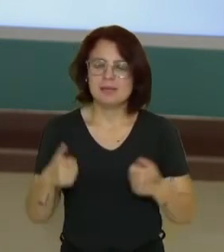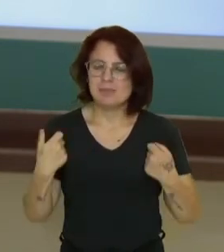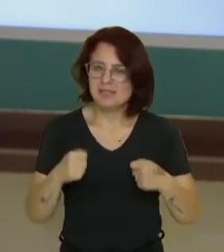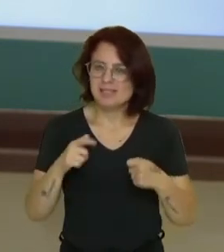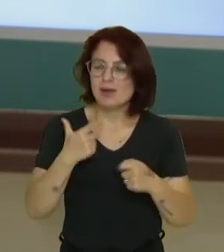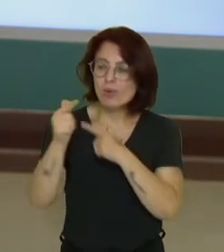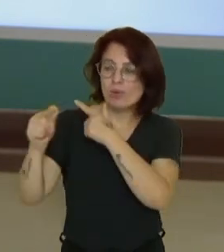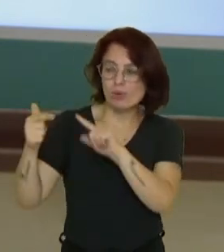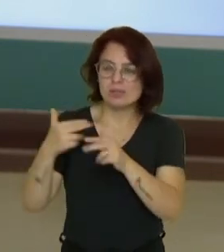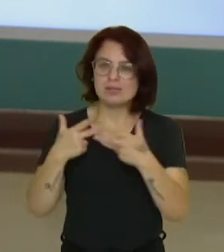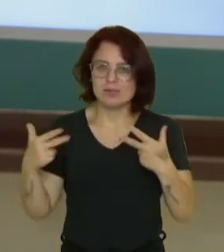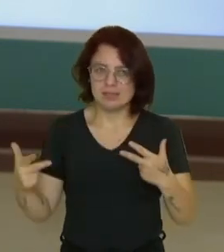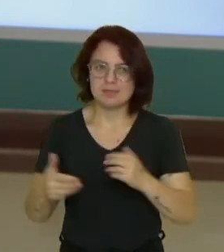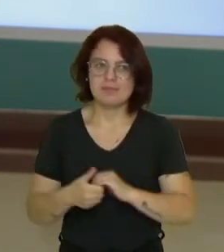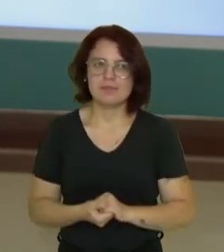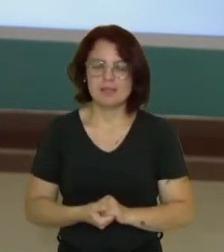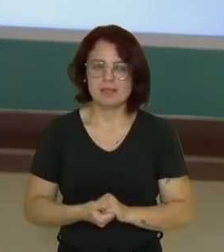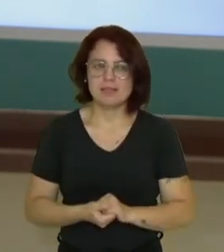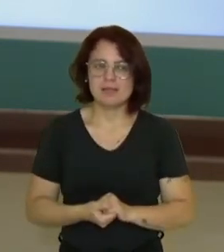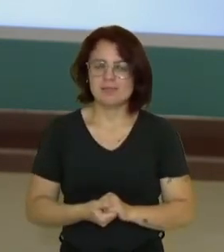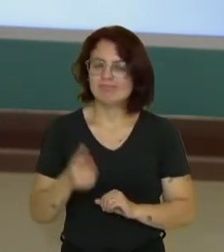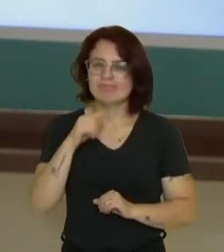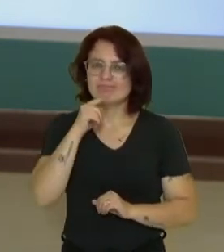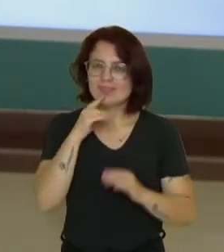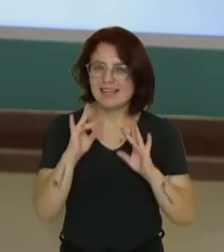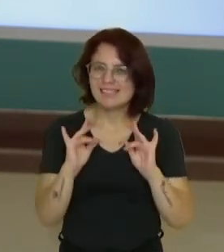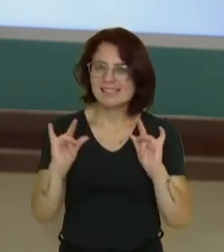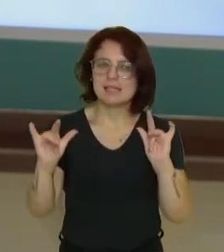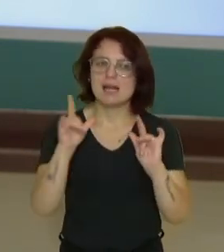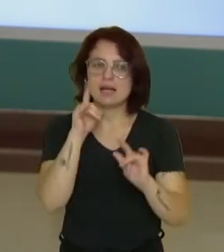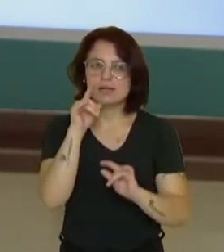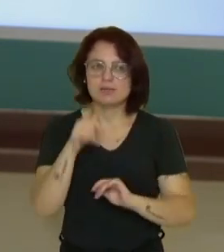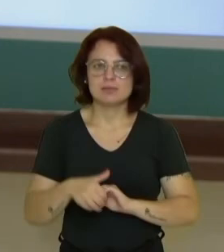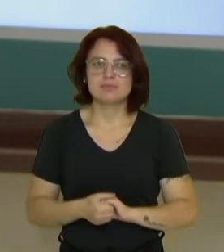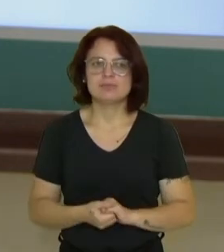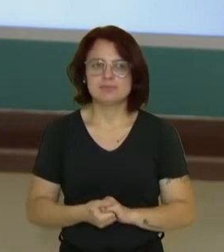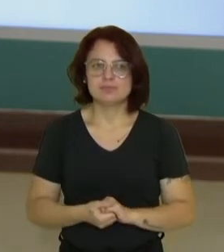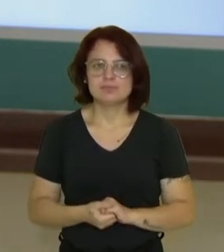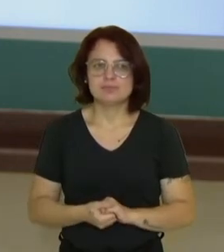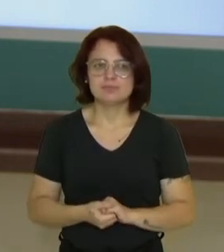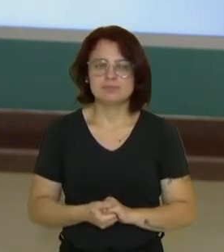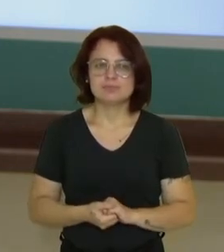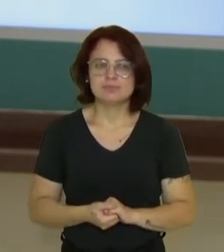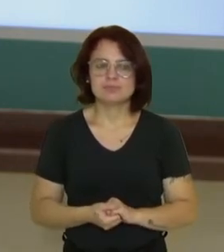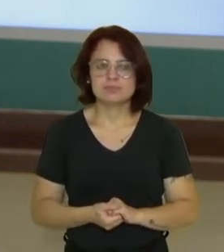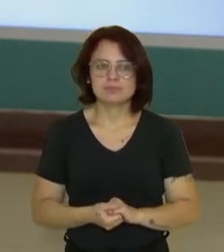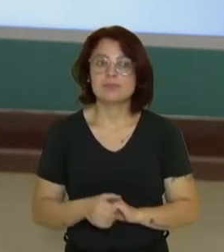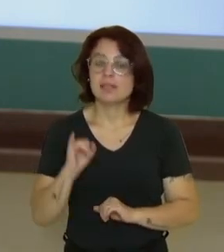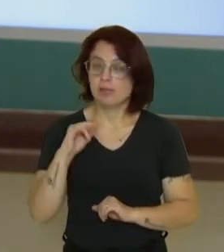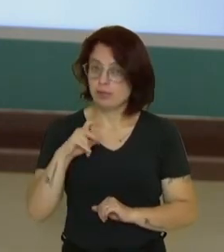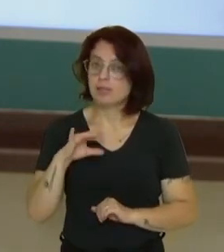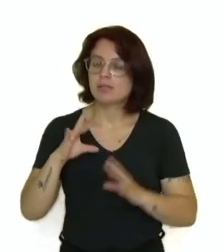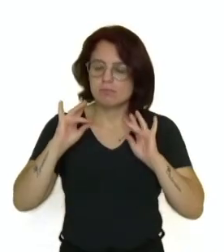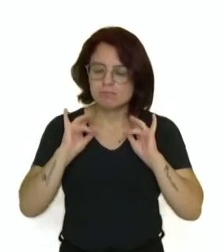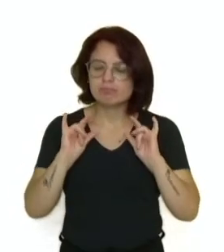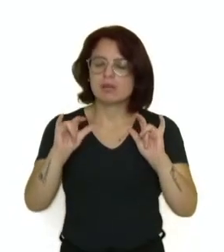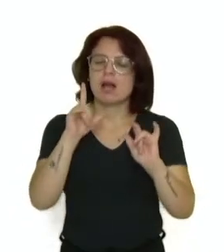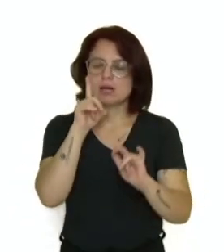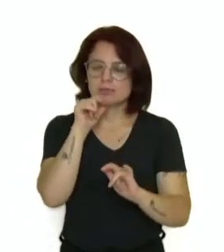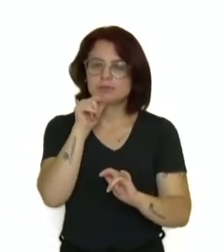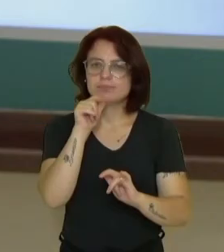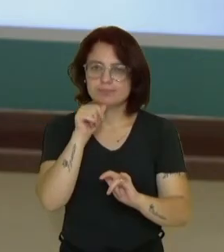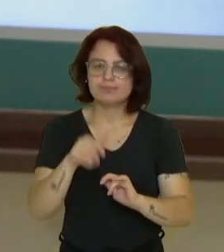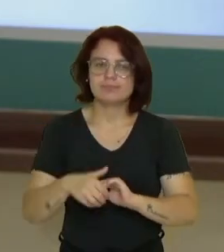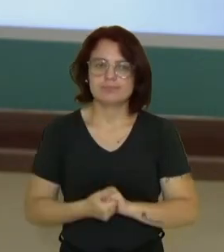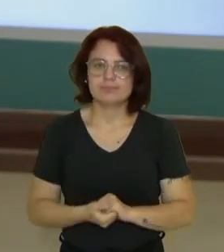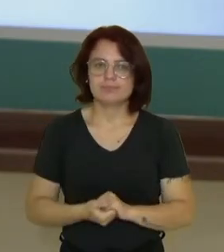compostos orgânicos não são solúveis em água, ou pouquíssimo solúveis em água. Já os inorgânicos